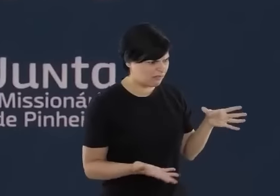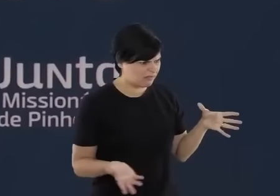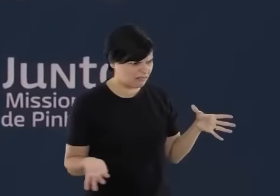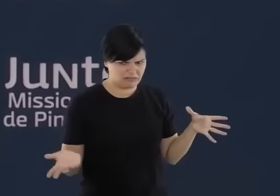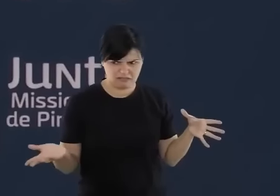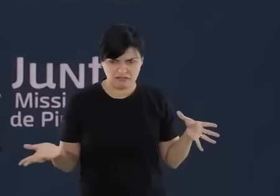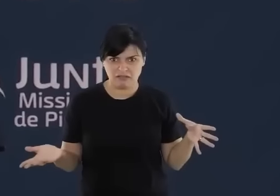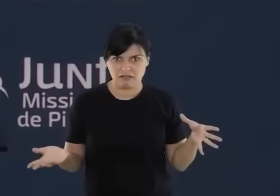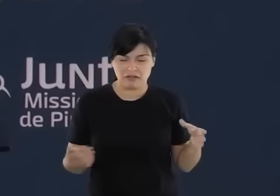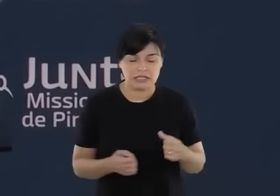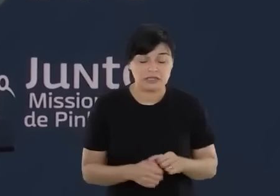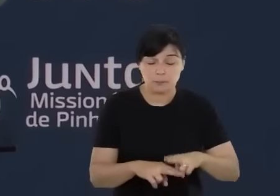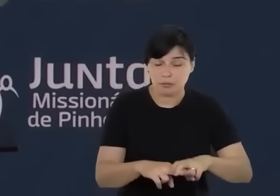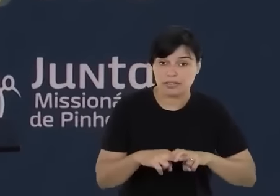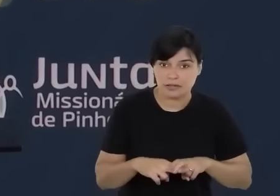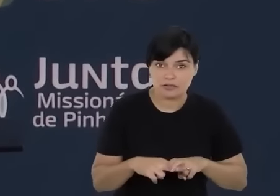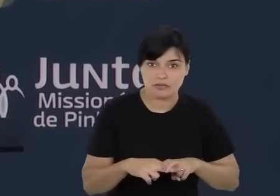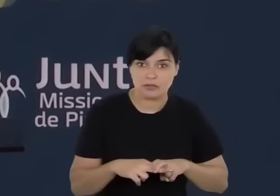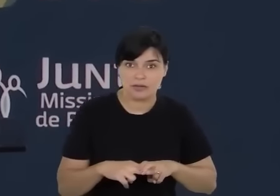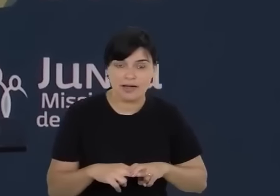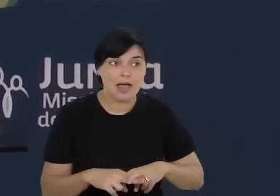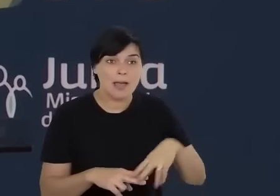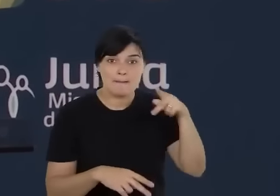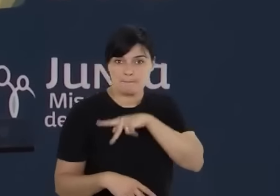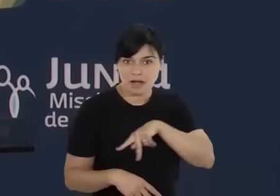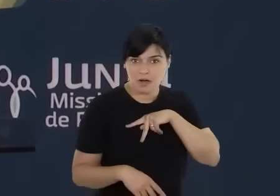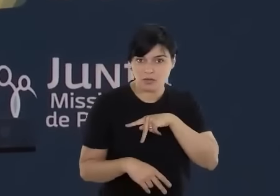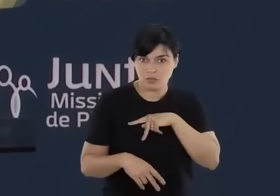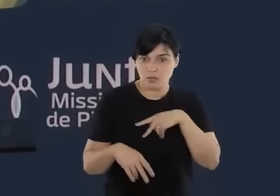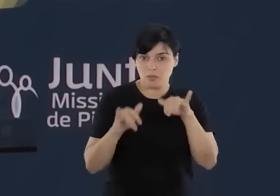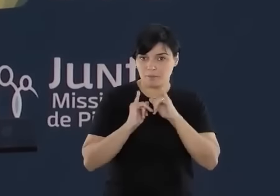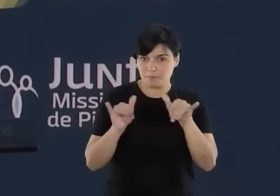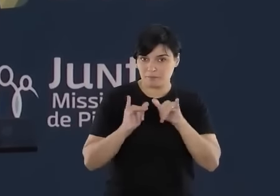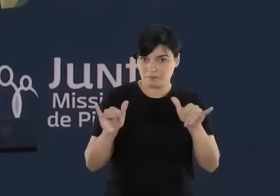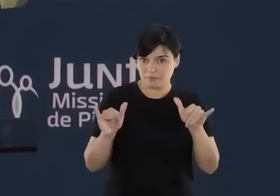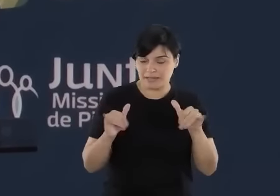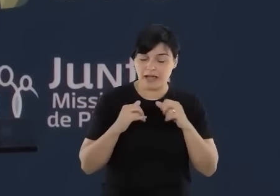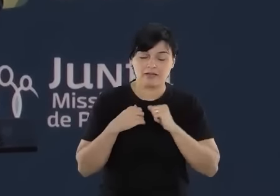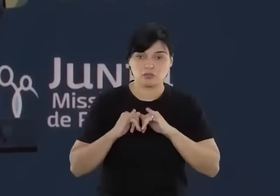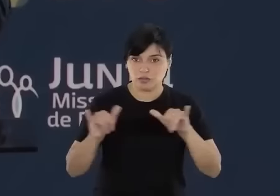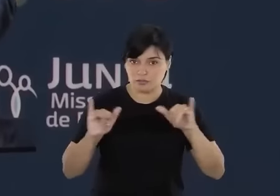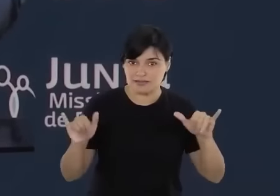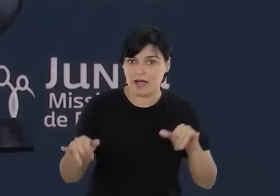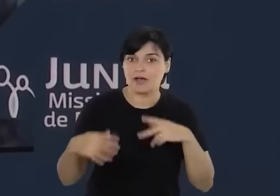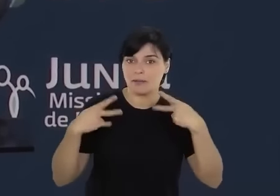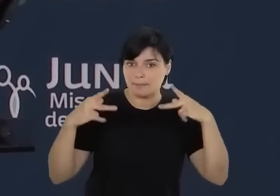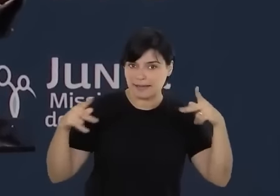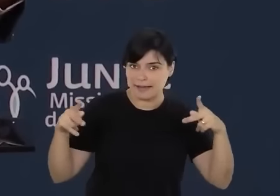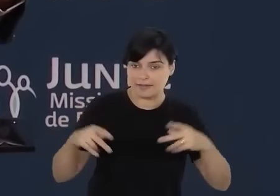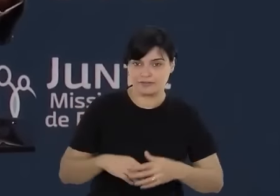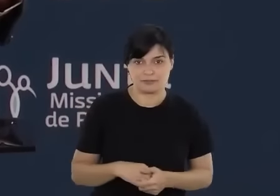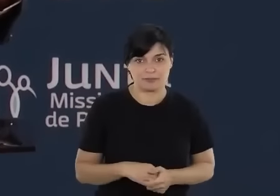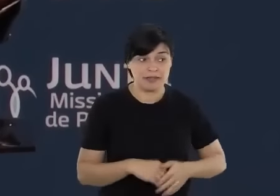isso por causa disso ele dissert Ava na sinagoga entre os judeus e os gentios piedosos ou seja por que ele